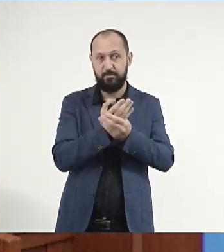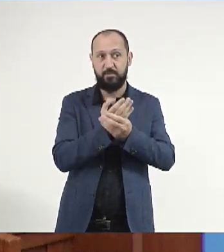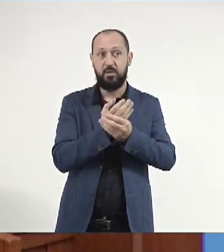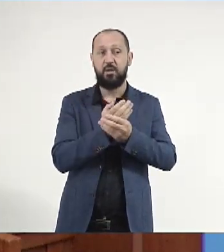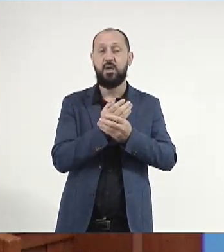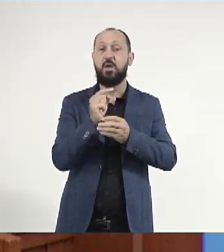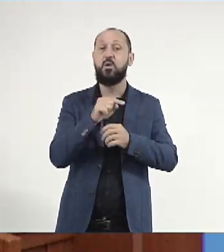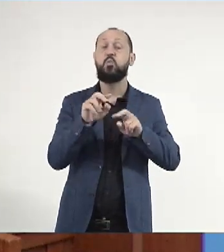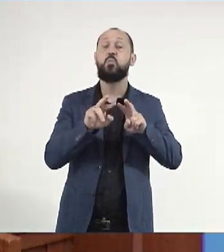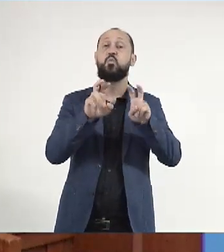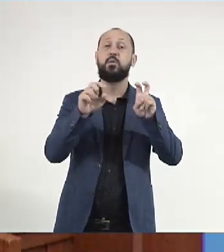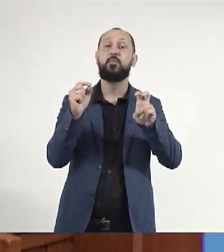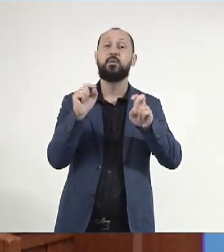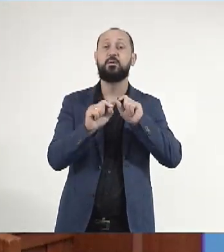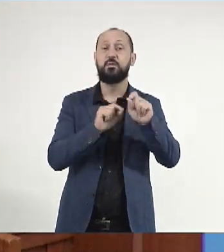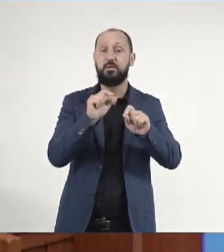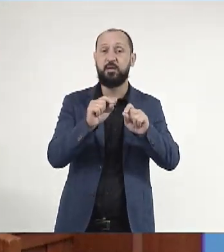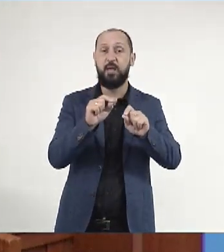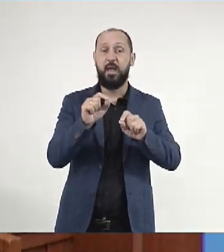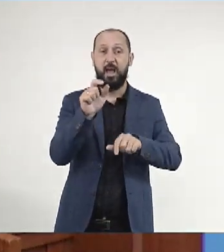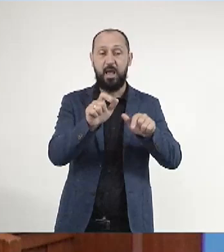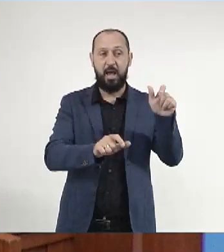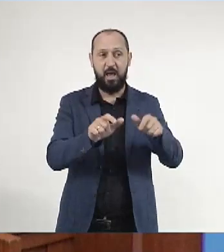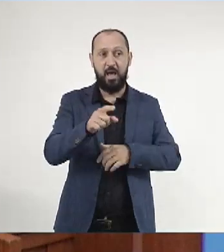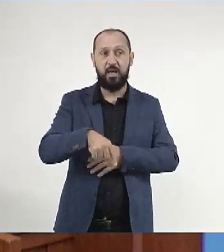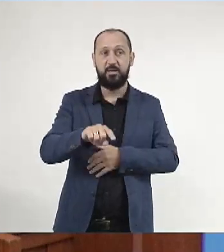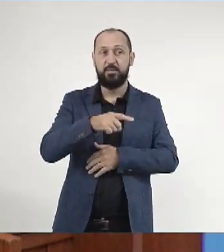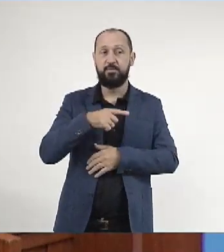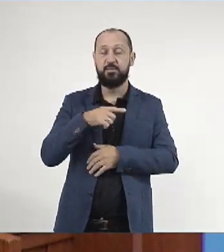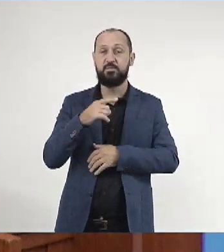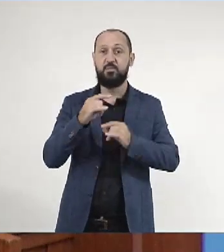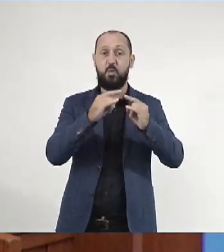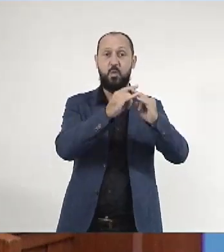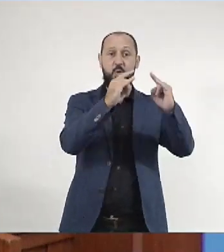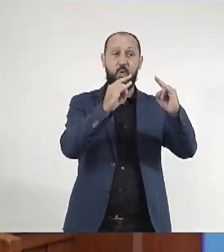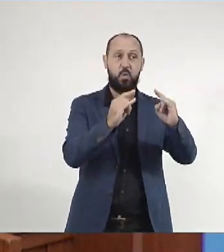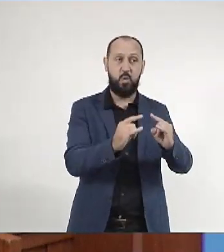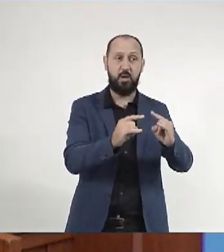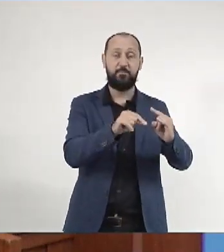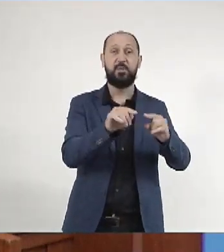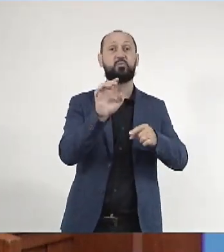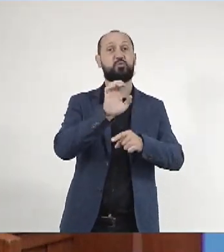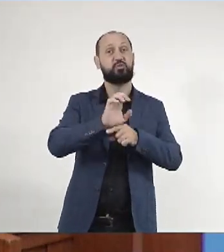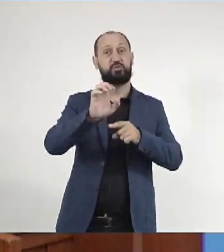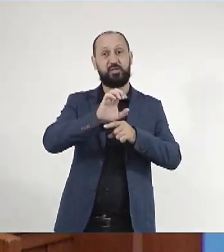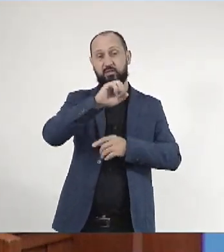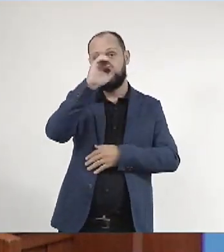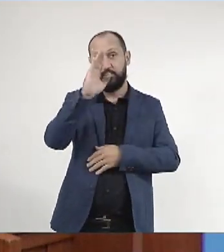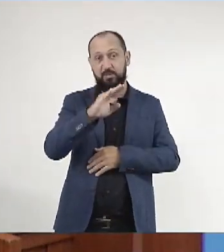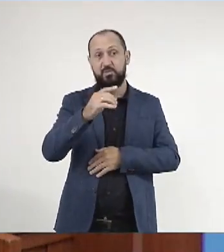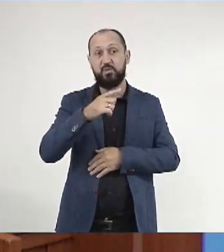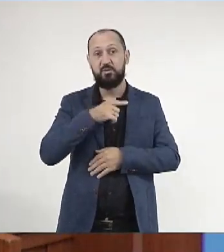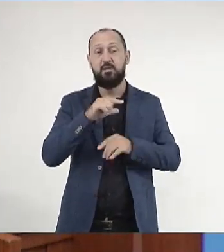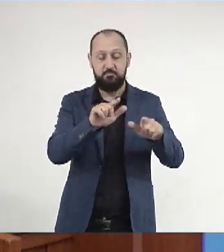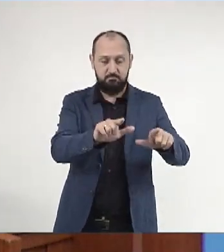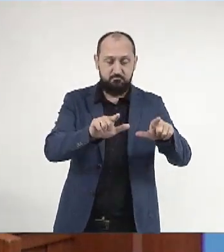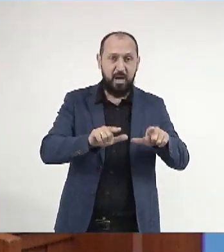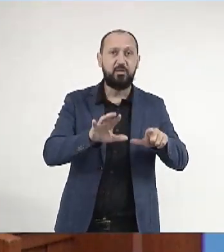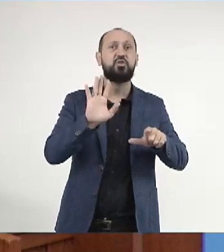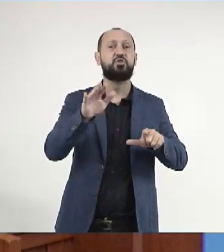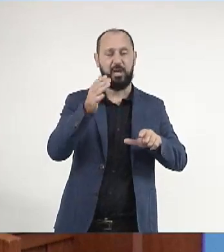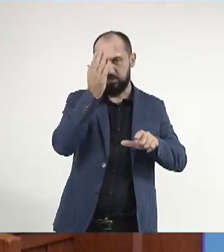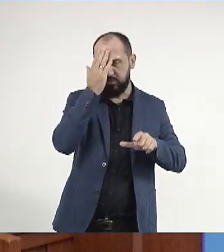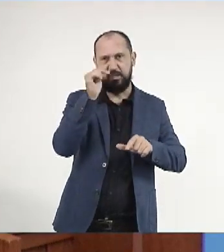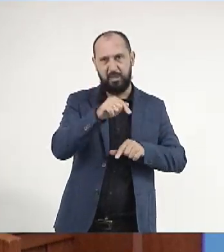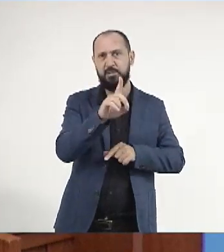é um caso em que as pessoas foram assentadas pelo Estado brasileiro, possuem título de mais de